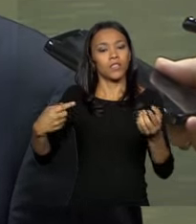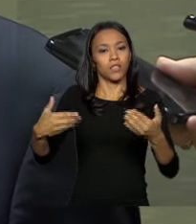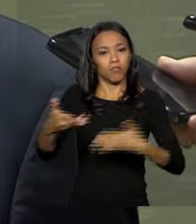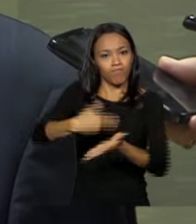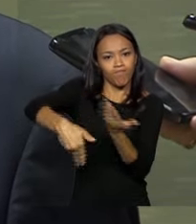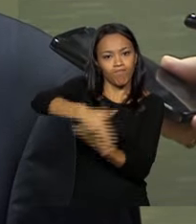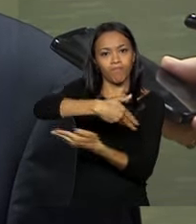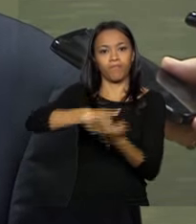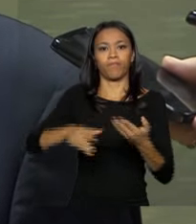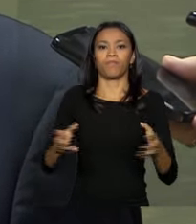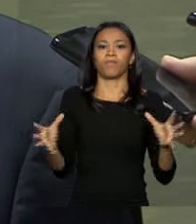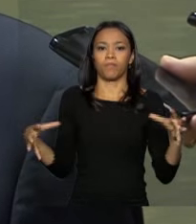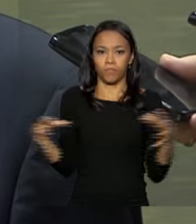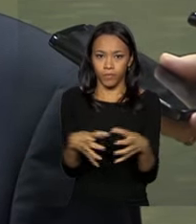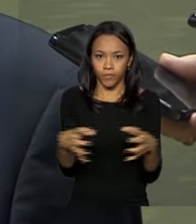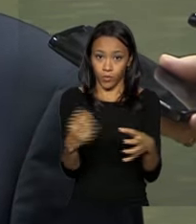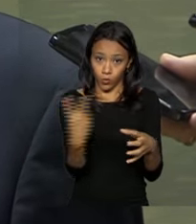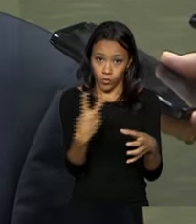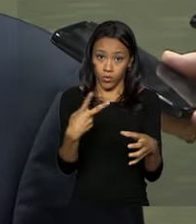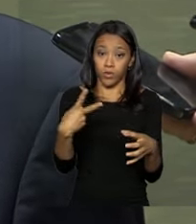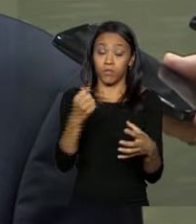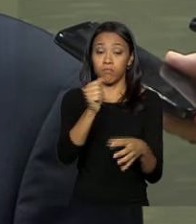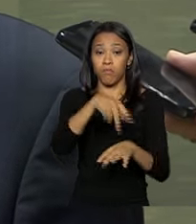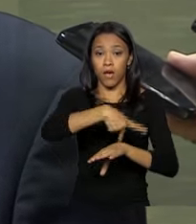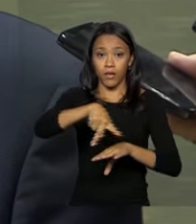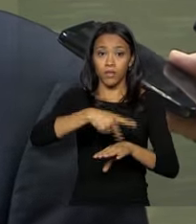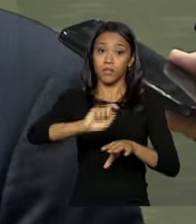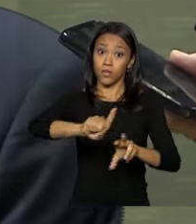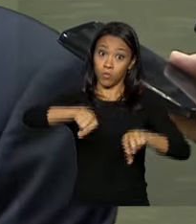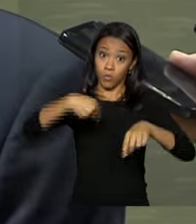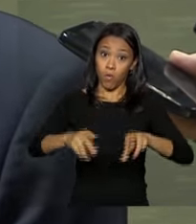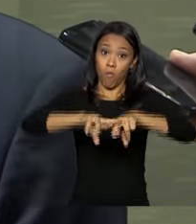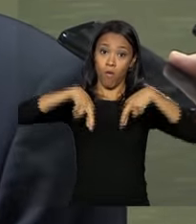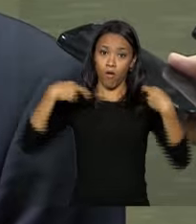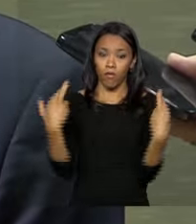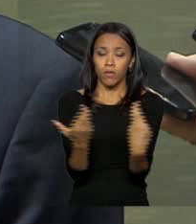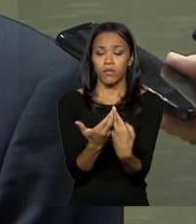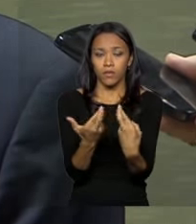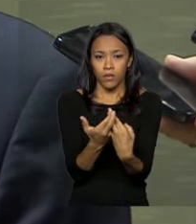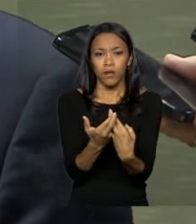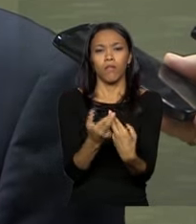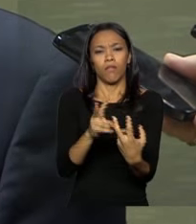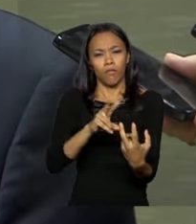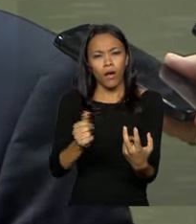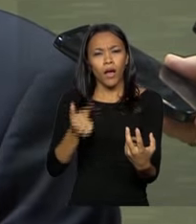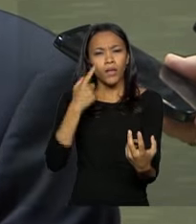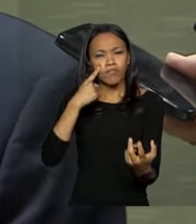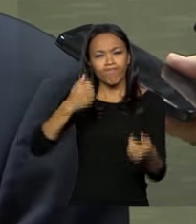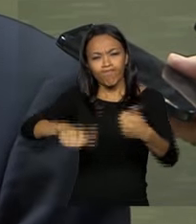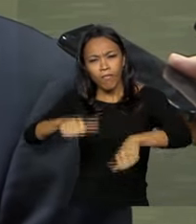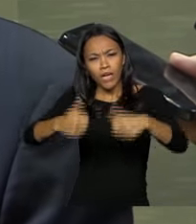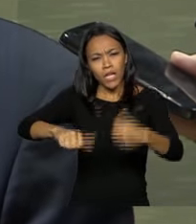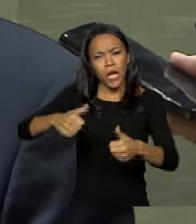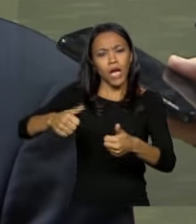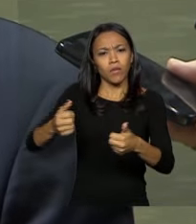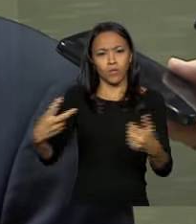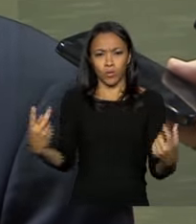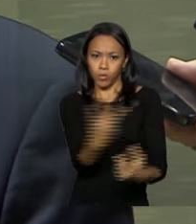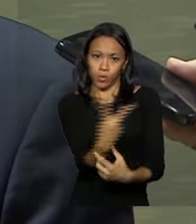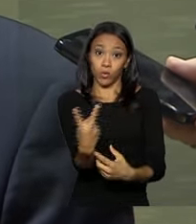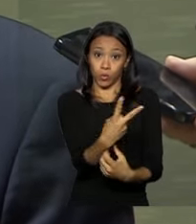bilaterais vão ter uma grande reunião e vão passar em revista, sob a coordenação das